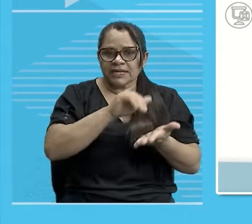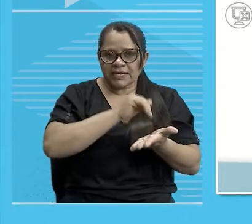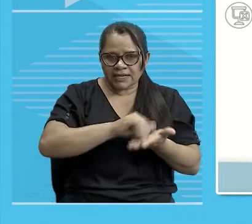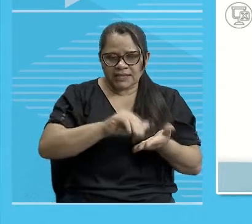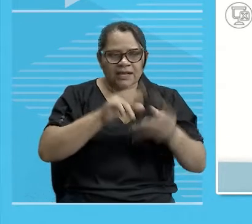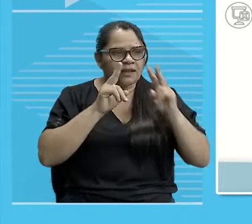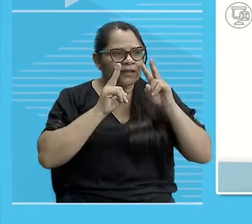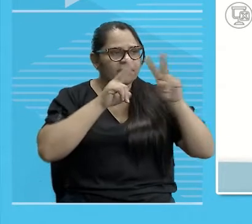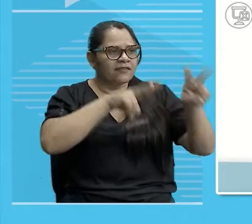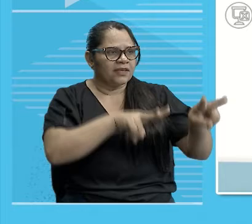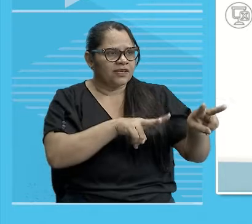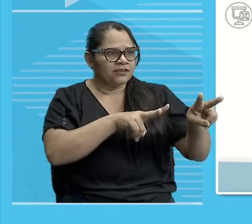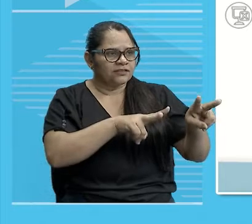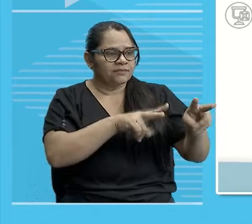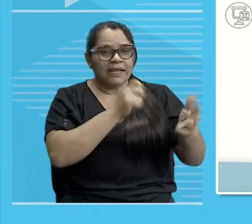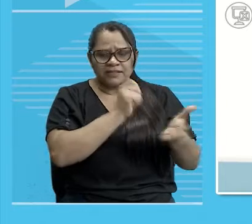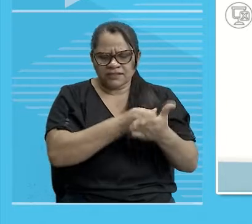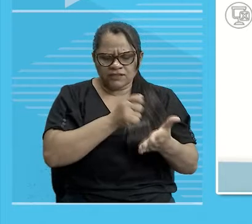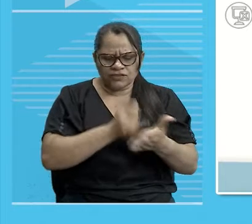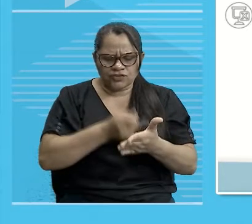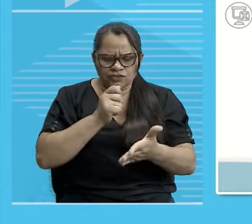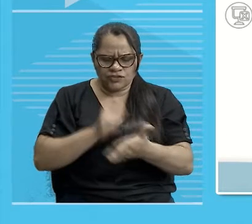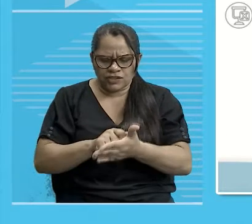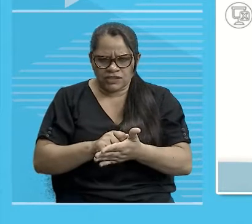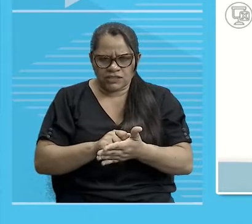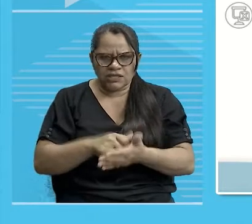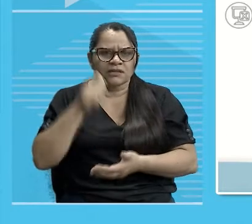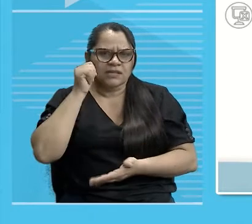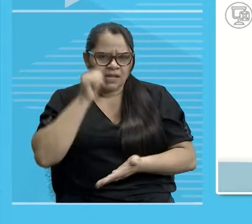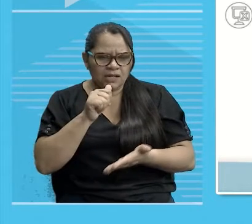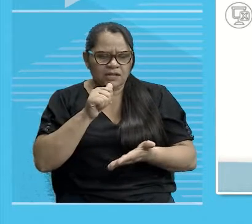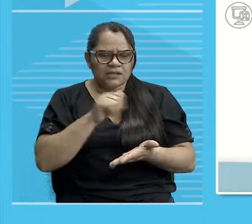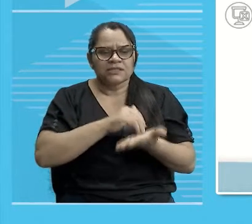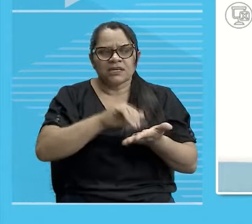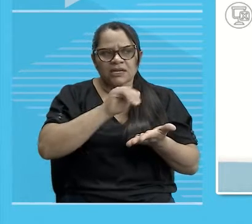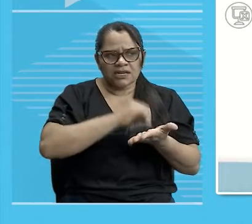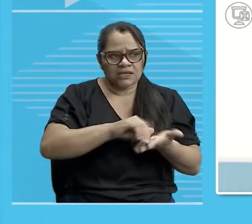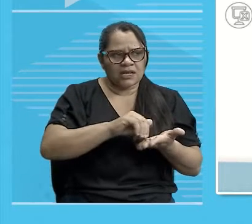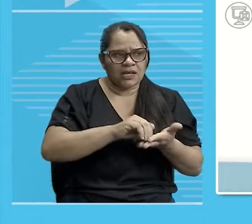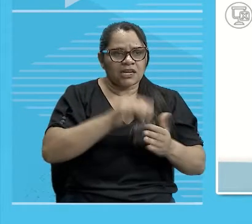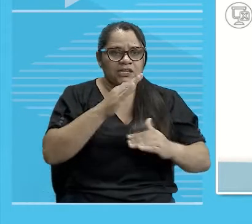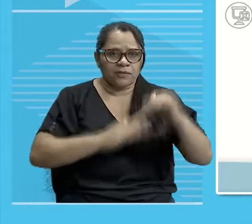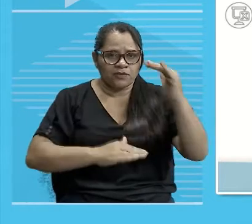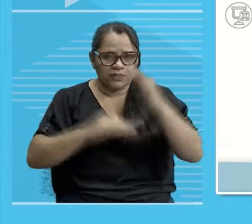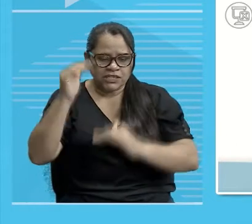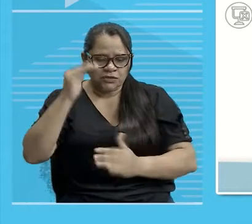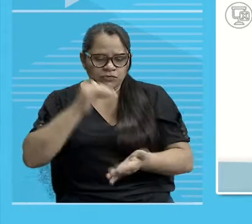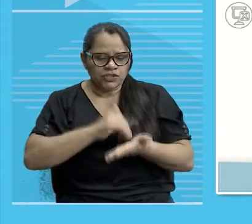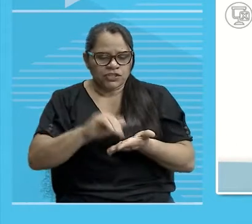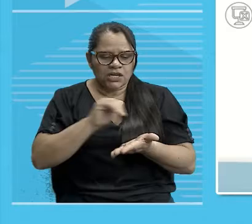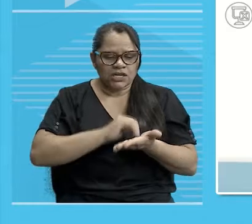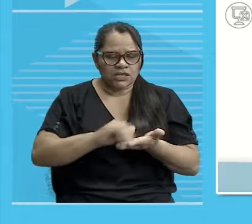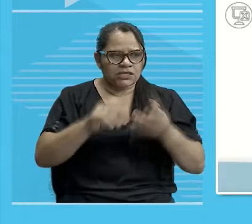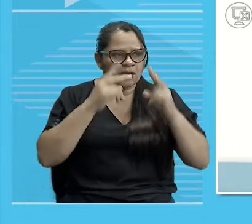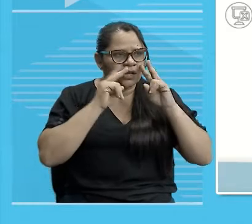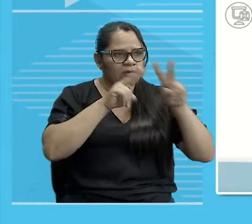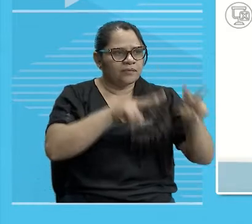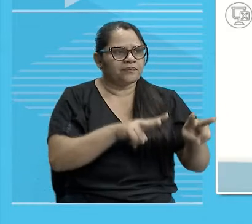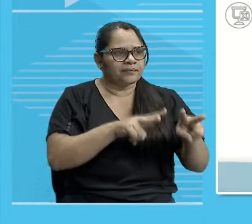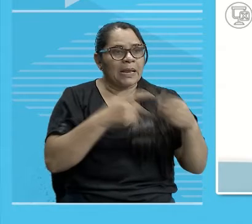as exigências para ser uma secretária olha aqui ó boa datilografia